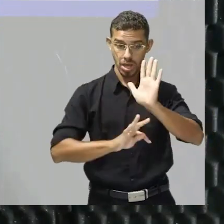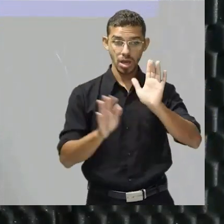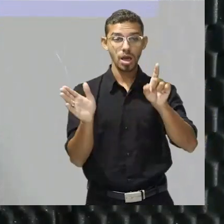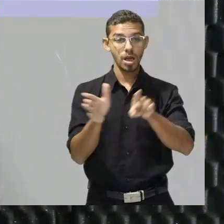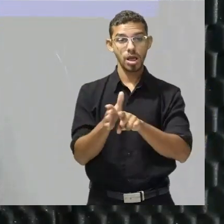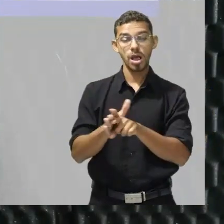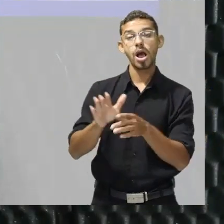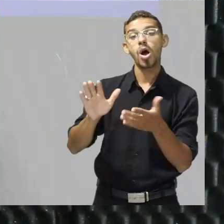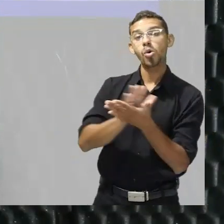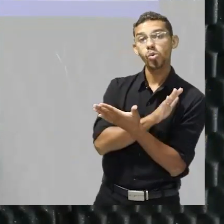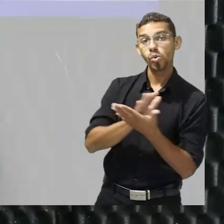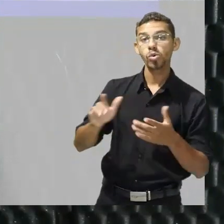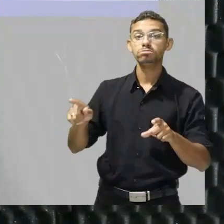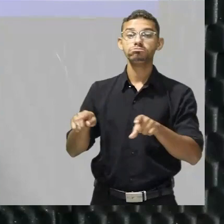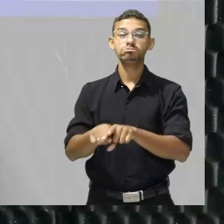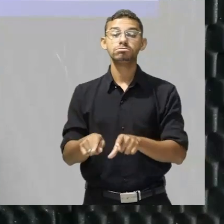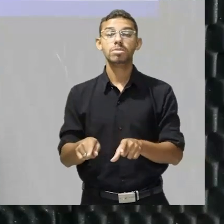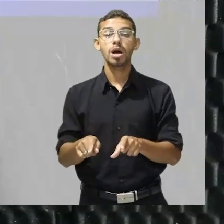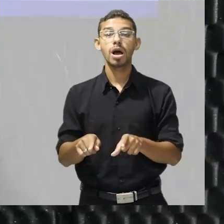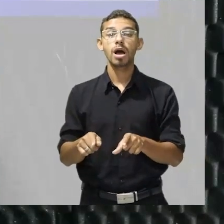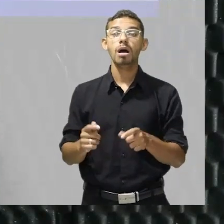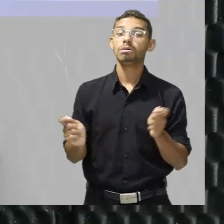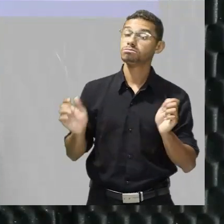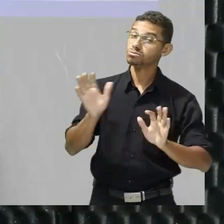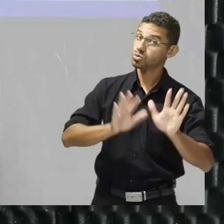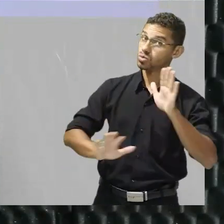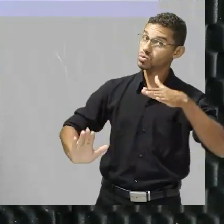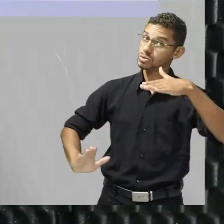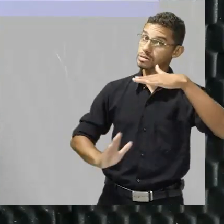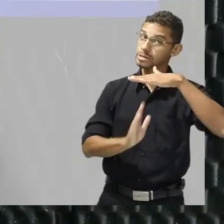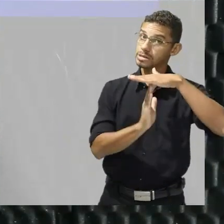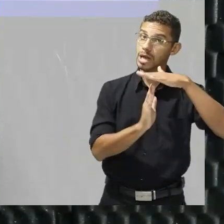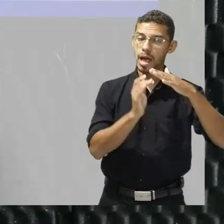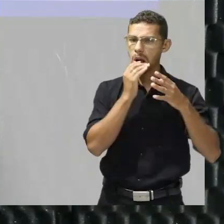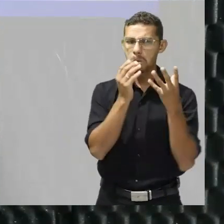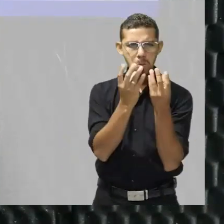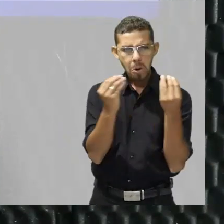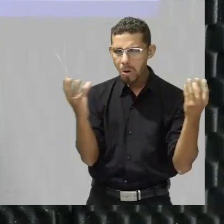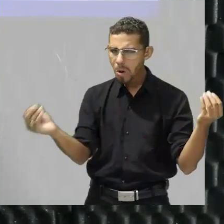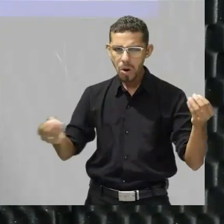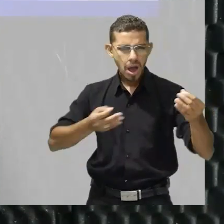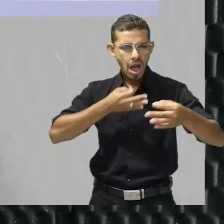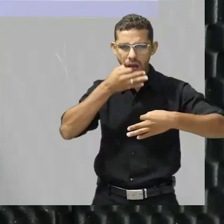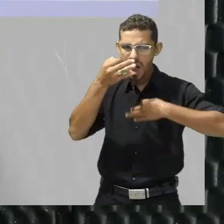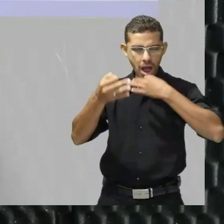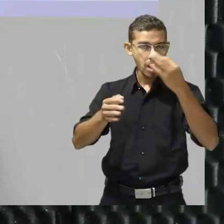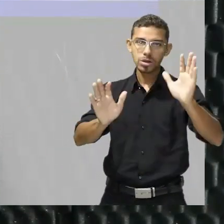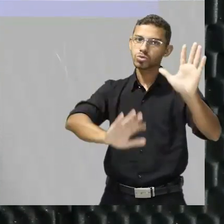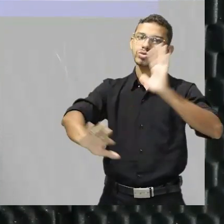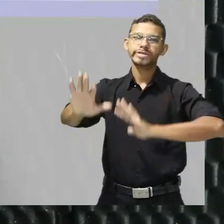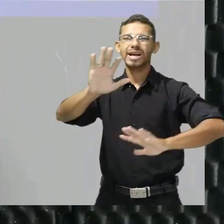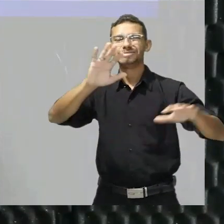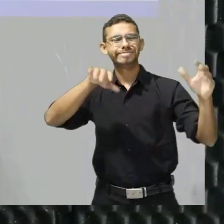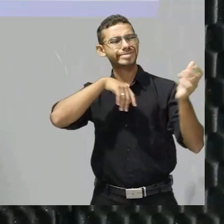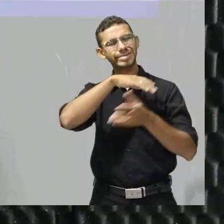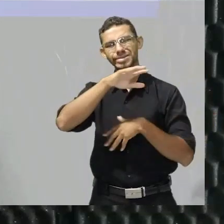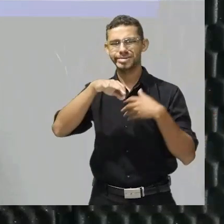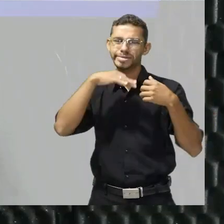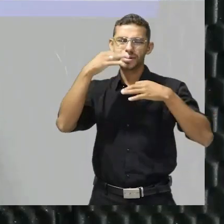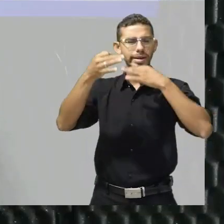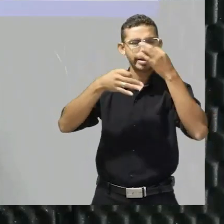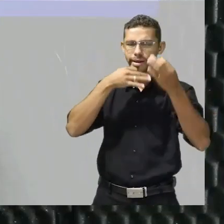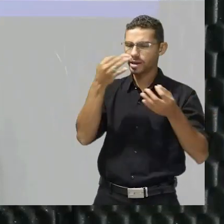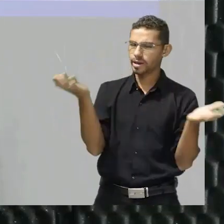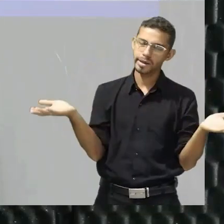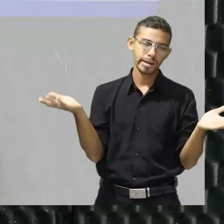argumentações limitem essas argumentações não coloquem muitas argumentações porque senão vocês vão só citar e